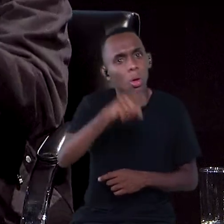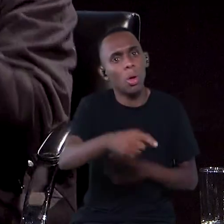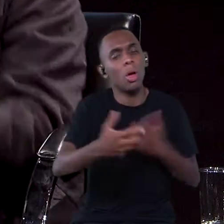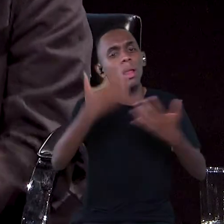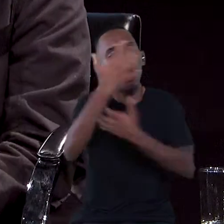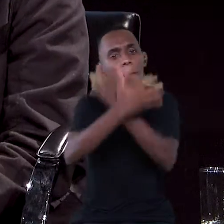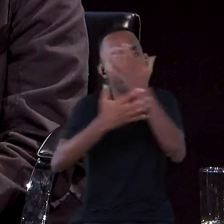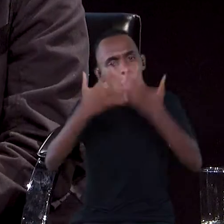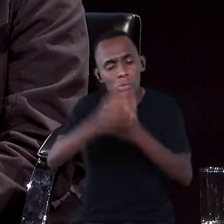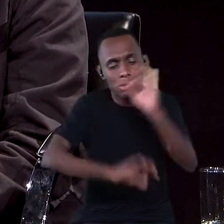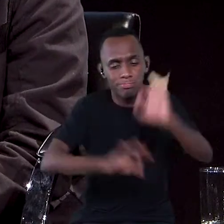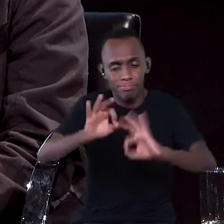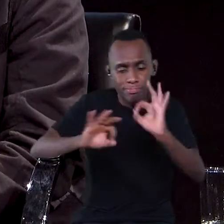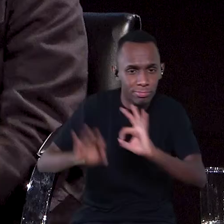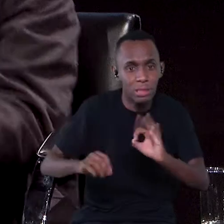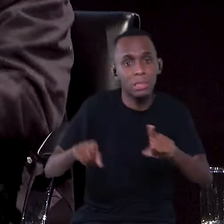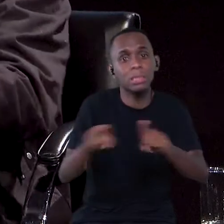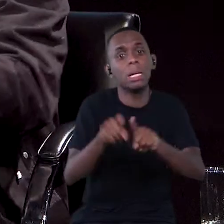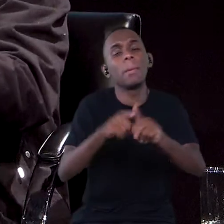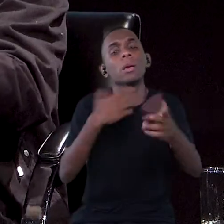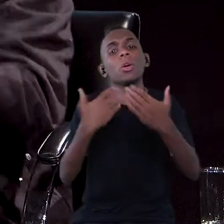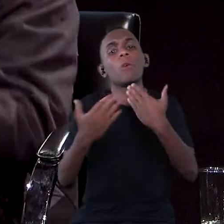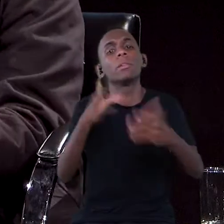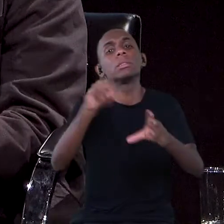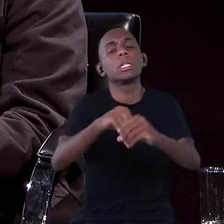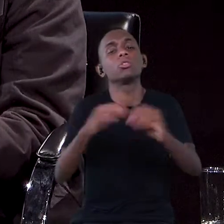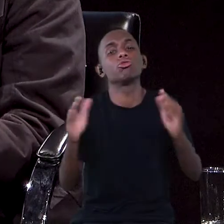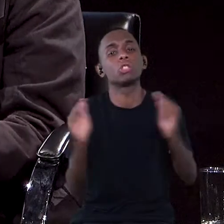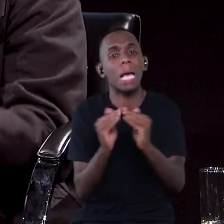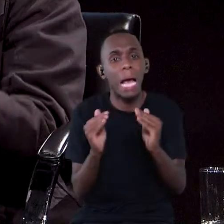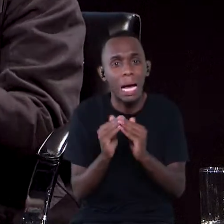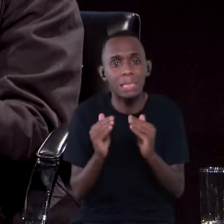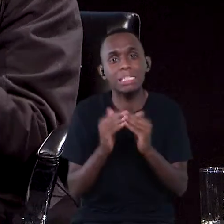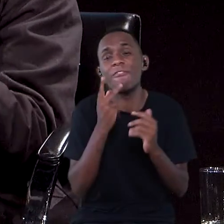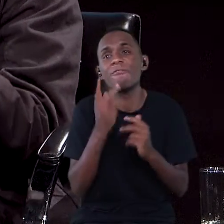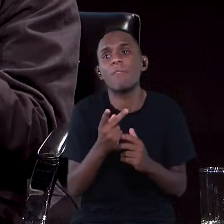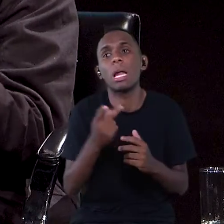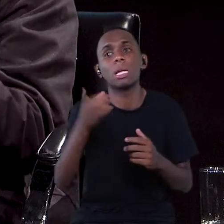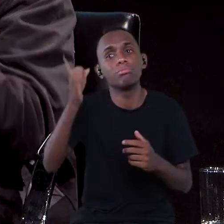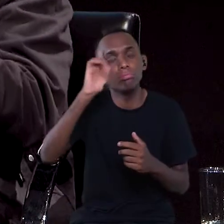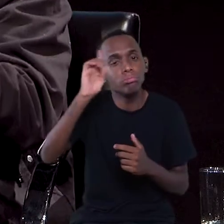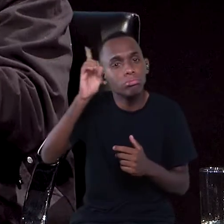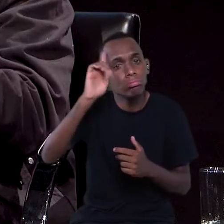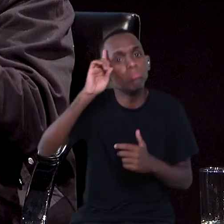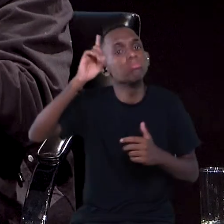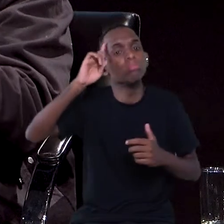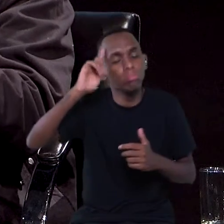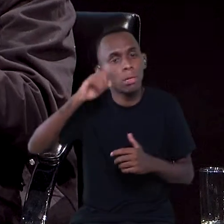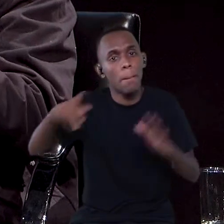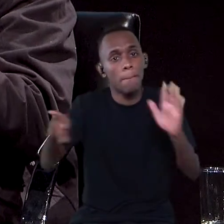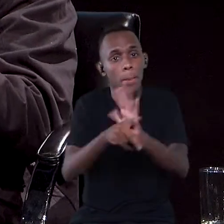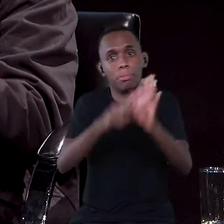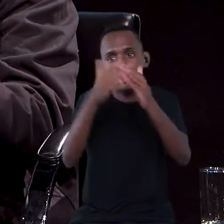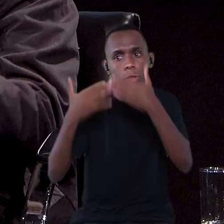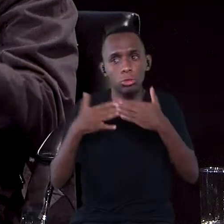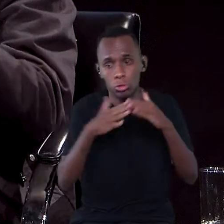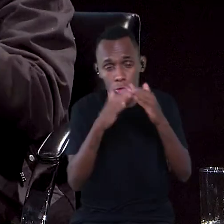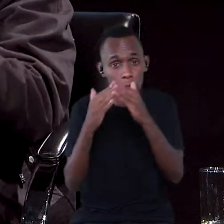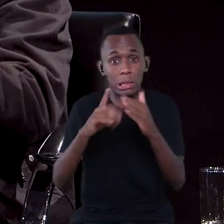música feita na esquina, a conversa em casa, esse falar cotidiano dessas comunidades